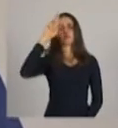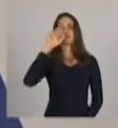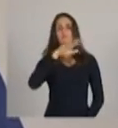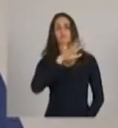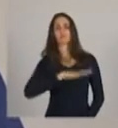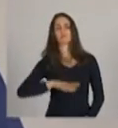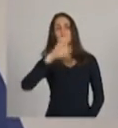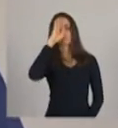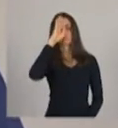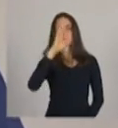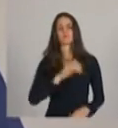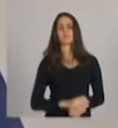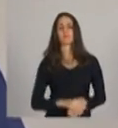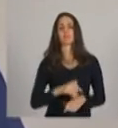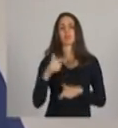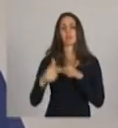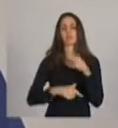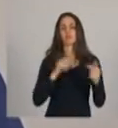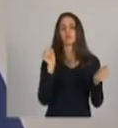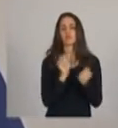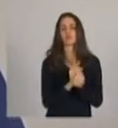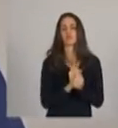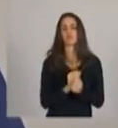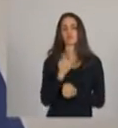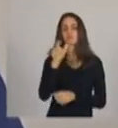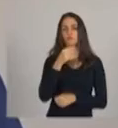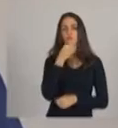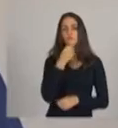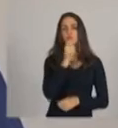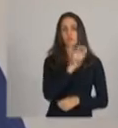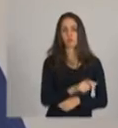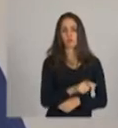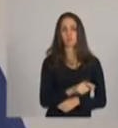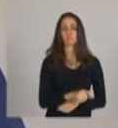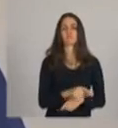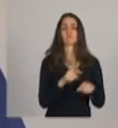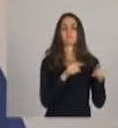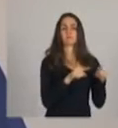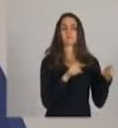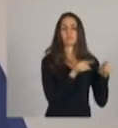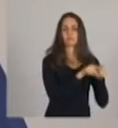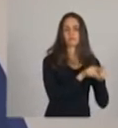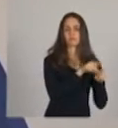com o Joãozinho da Gomeia e fez importantes